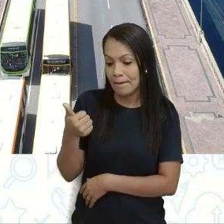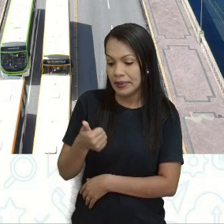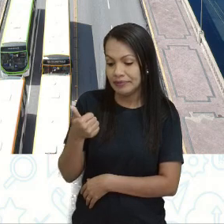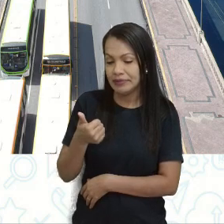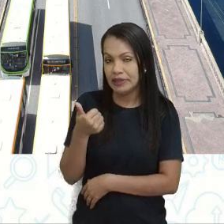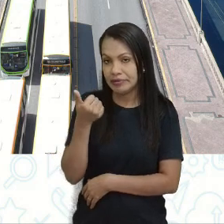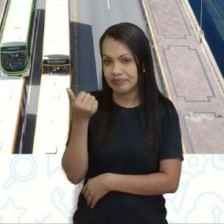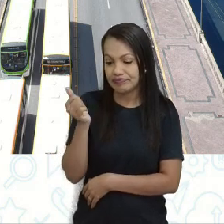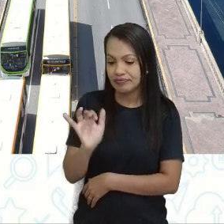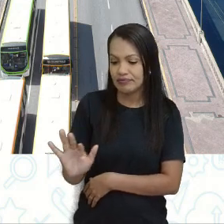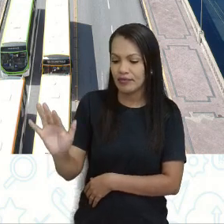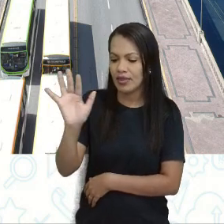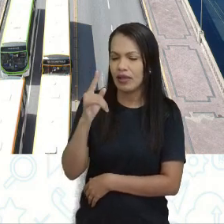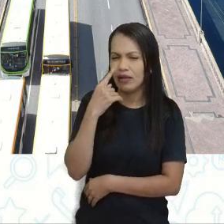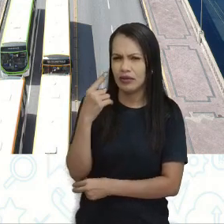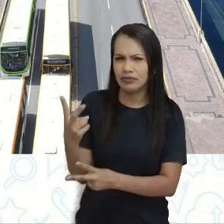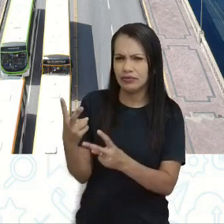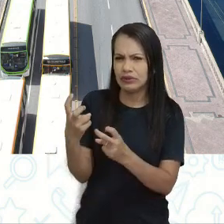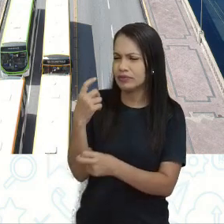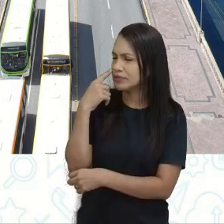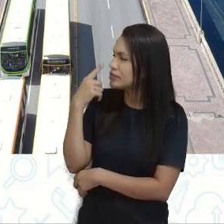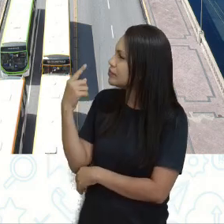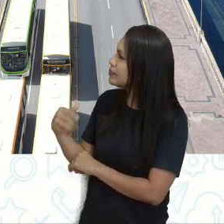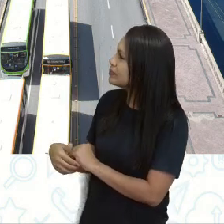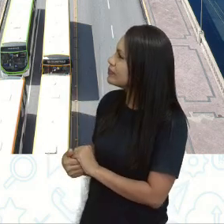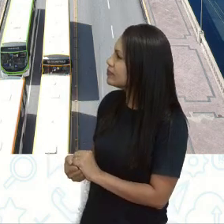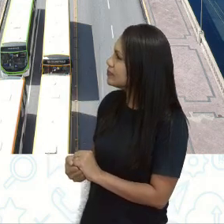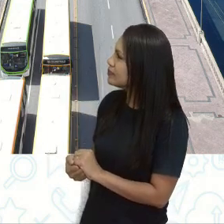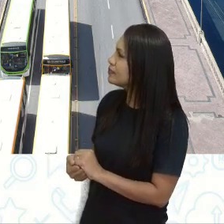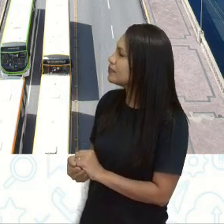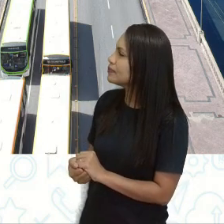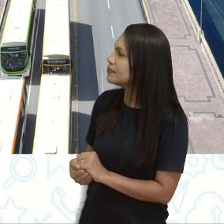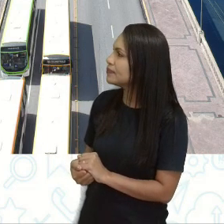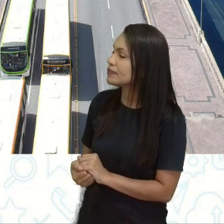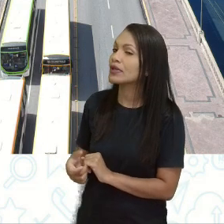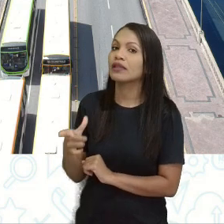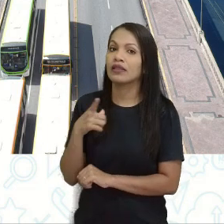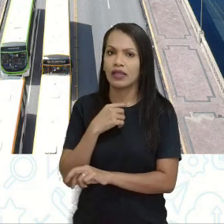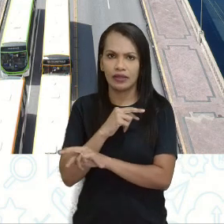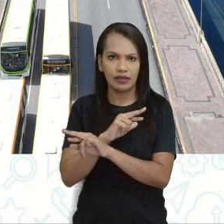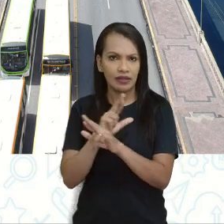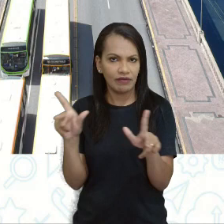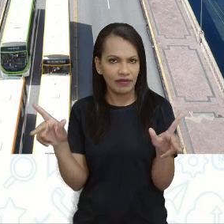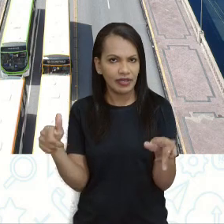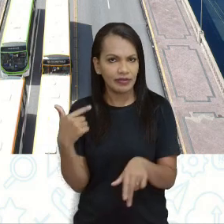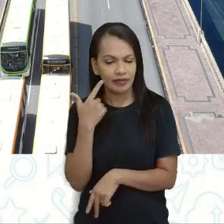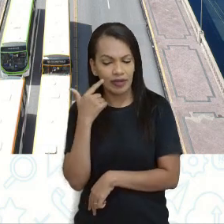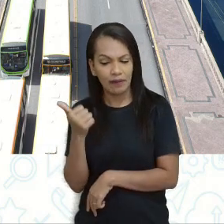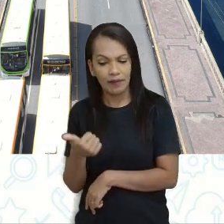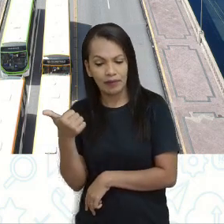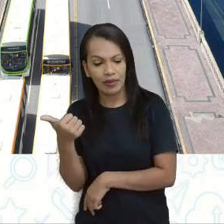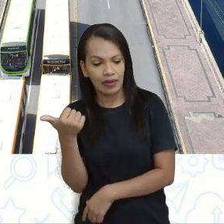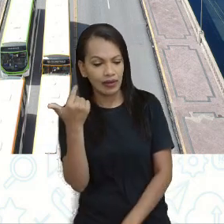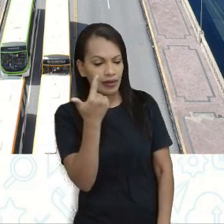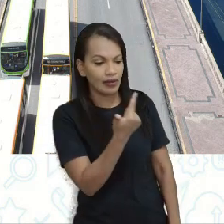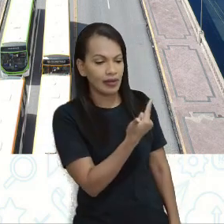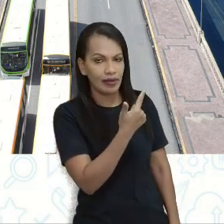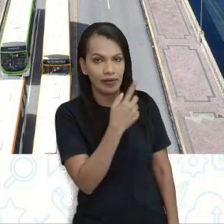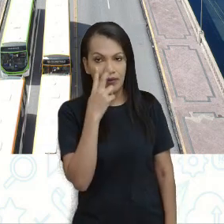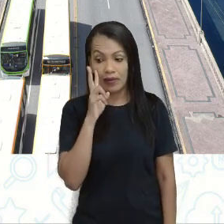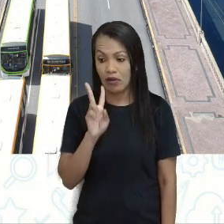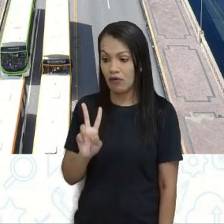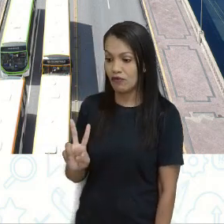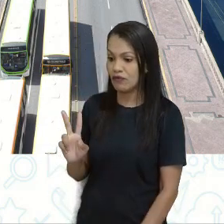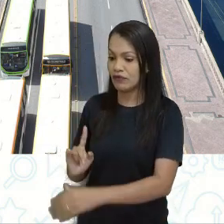podem observar, percebam, né, as diferenças que existem, né, de uma imagem aí, à vista da Ponte